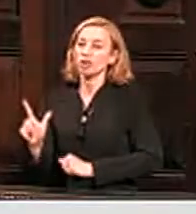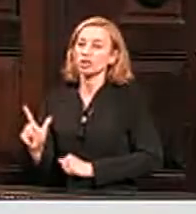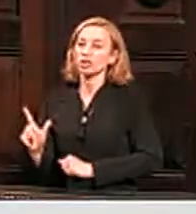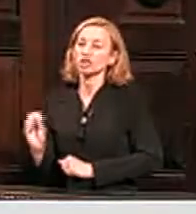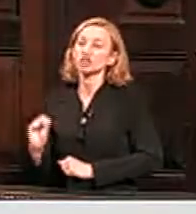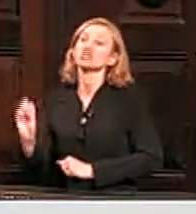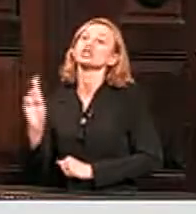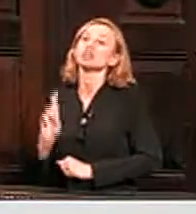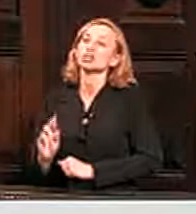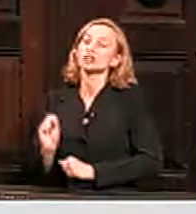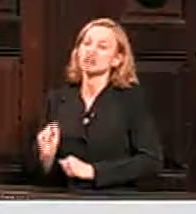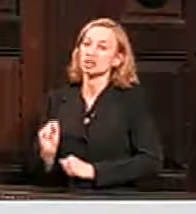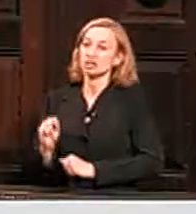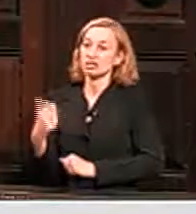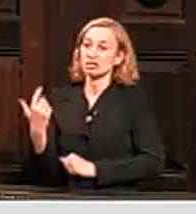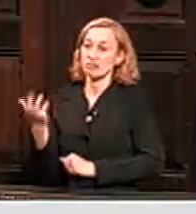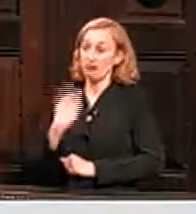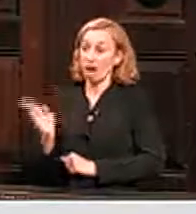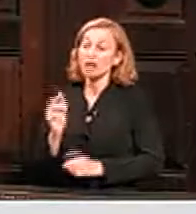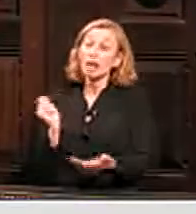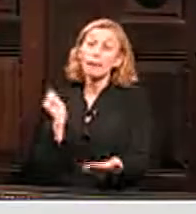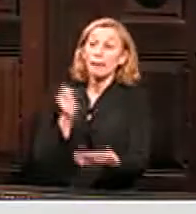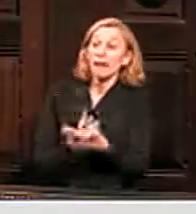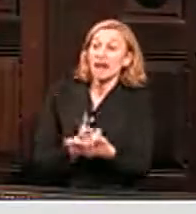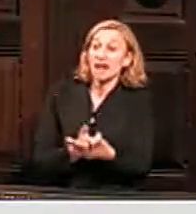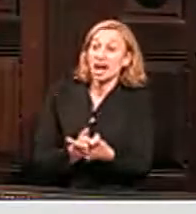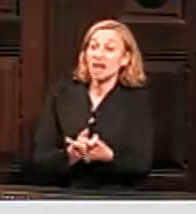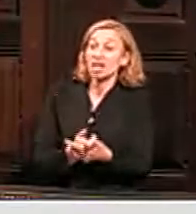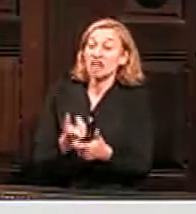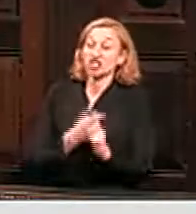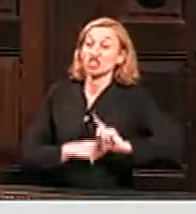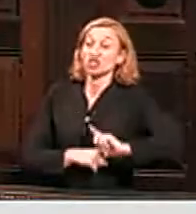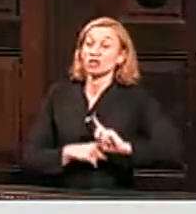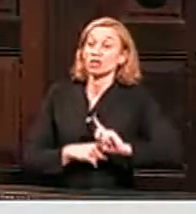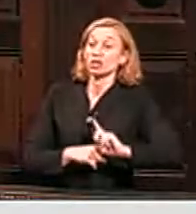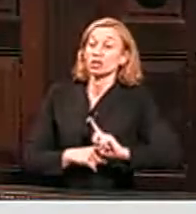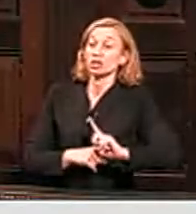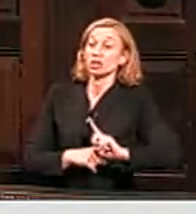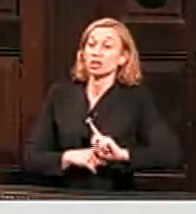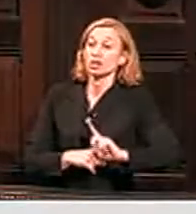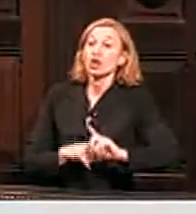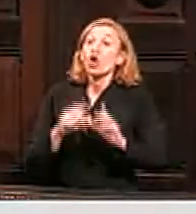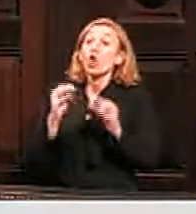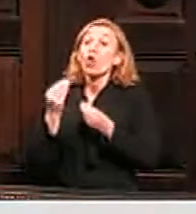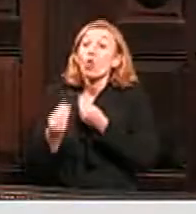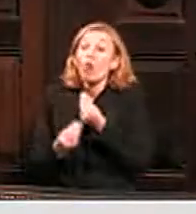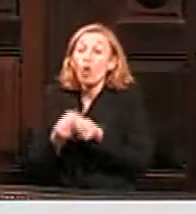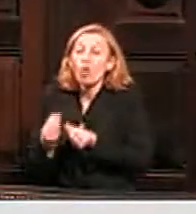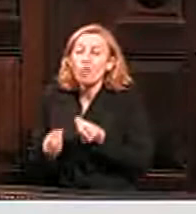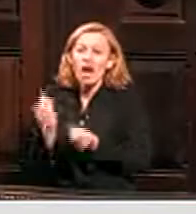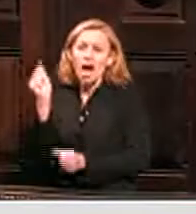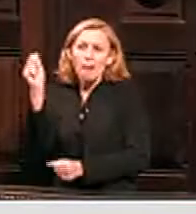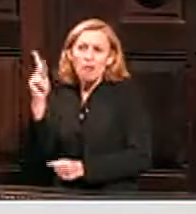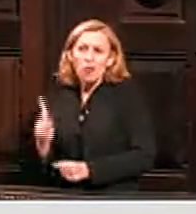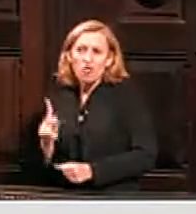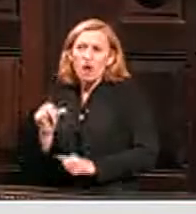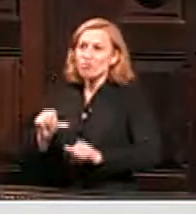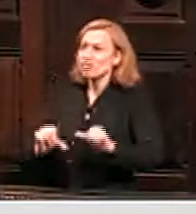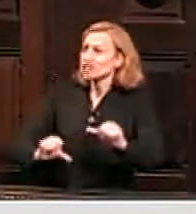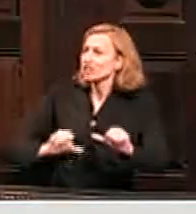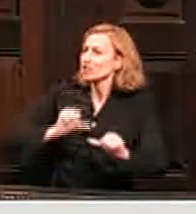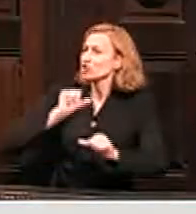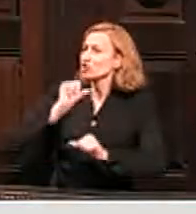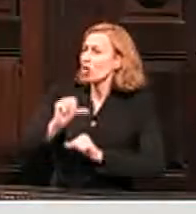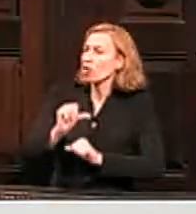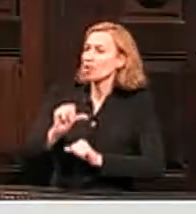pagar dívida com fornecedores. Como que esse Estado quer aprovar uma mudança na sua